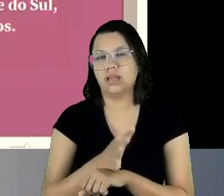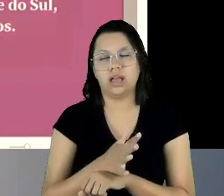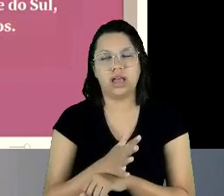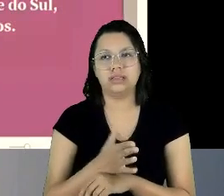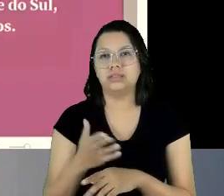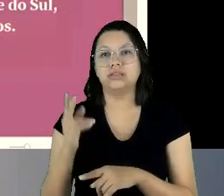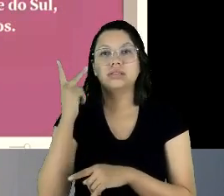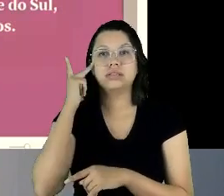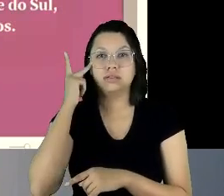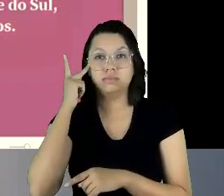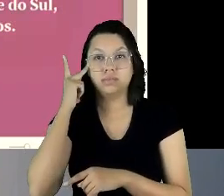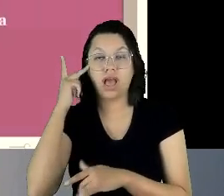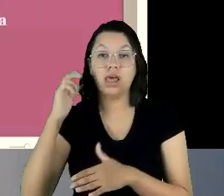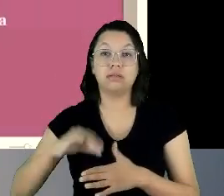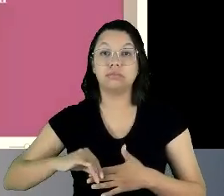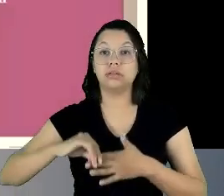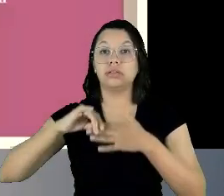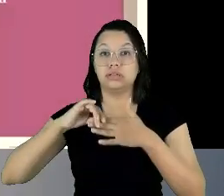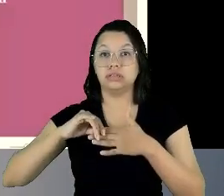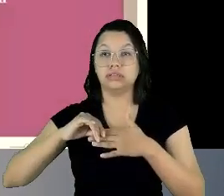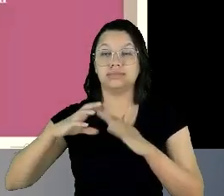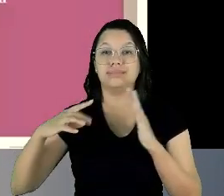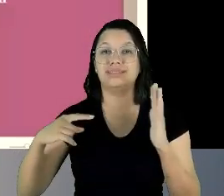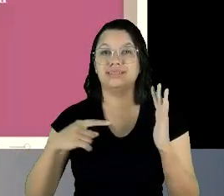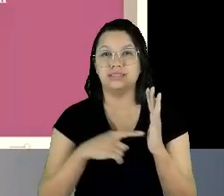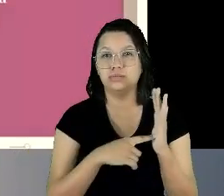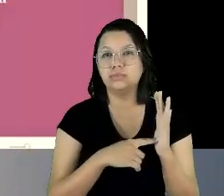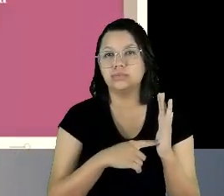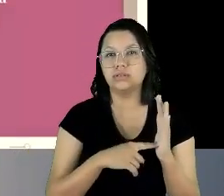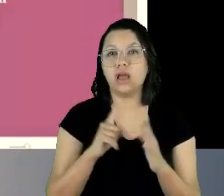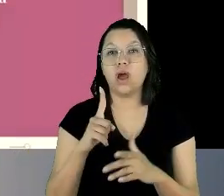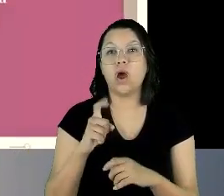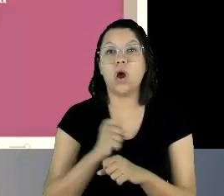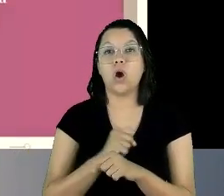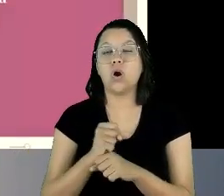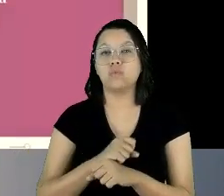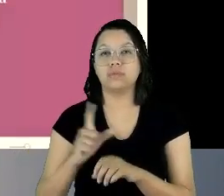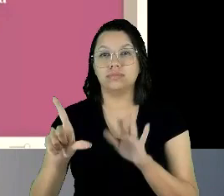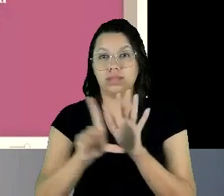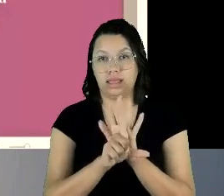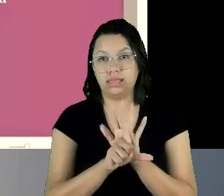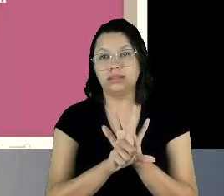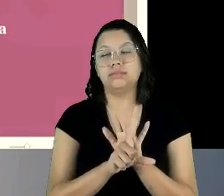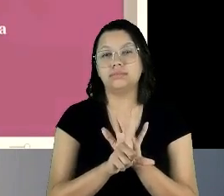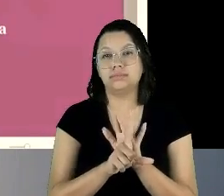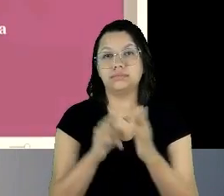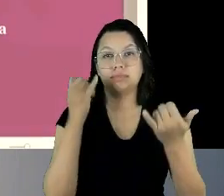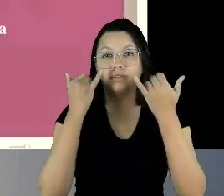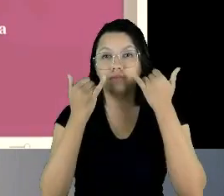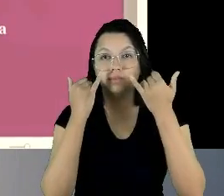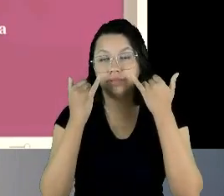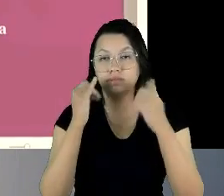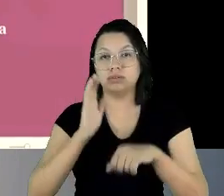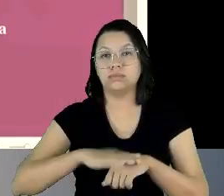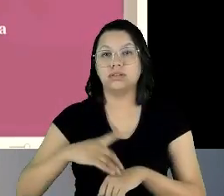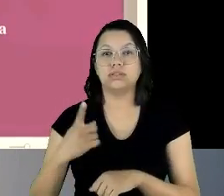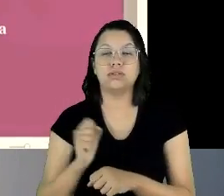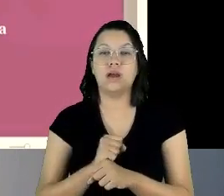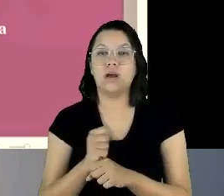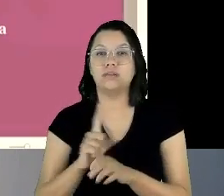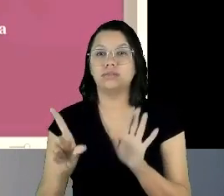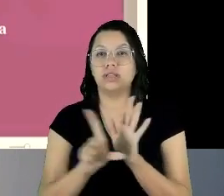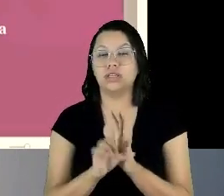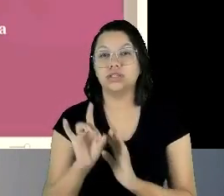e São Paulo liderando ainda as denúncias, isso com um ano da lei. Esse era o dado de com um ano de lei, a